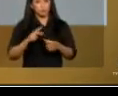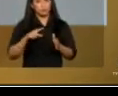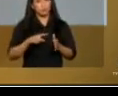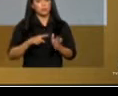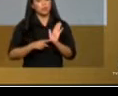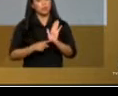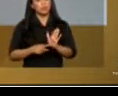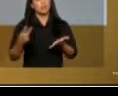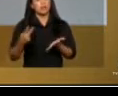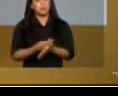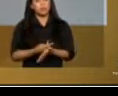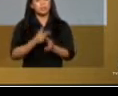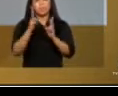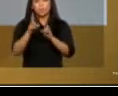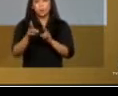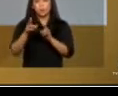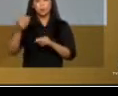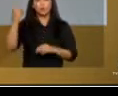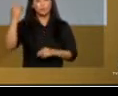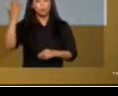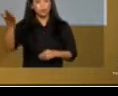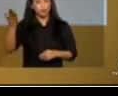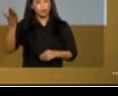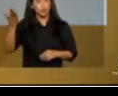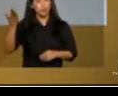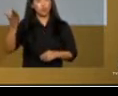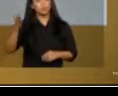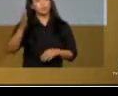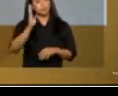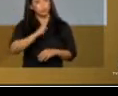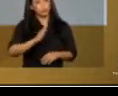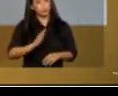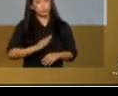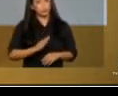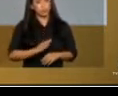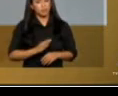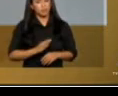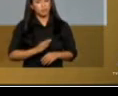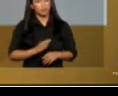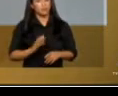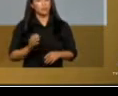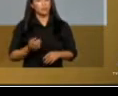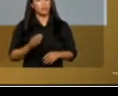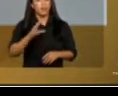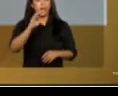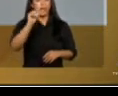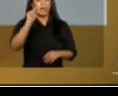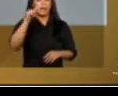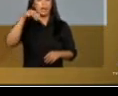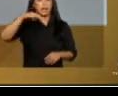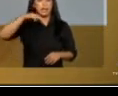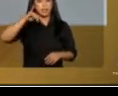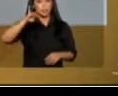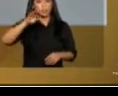mercado internacional na área do Golfo do México, considerada a taxa de câmbio. Esse preço de